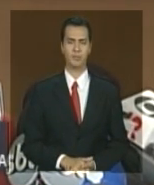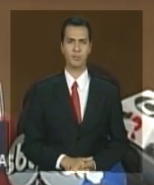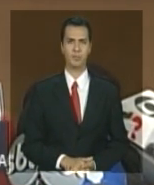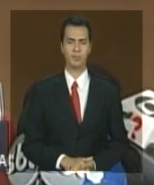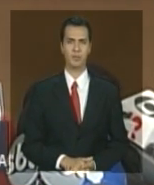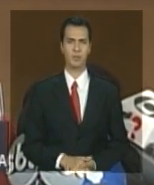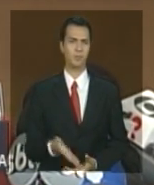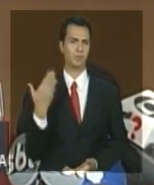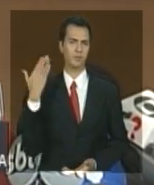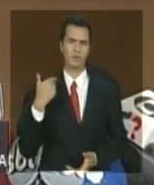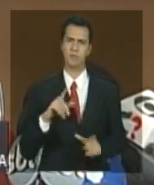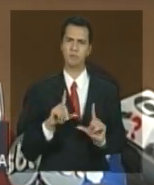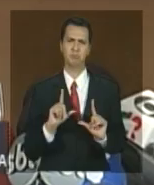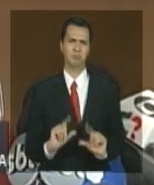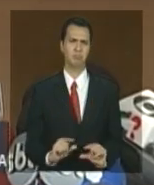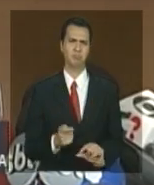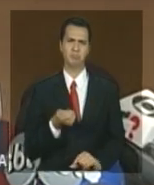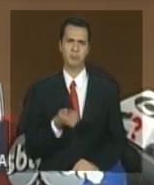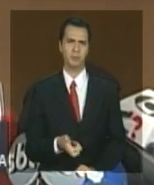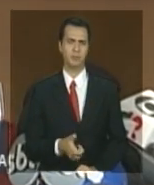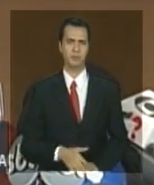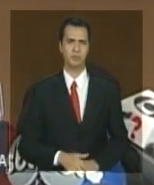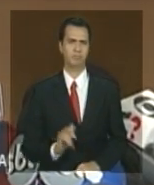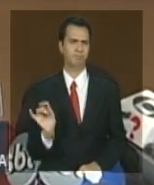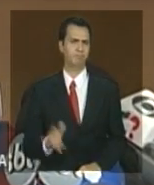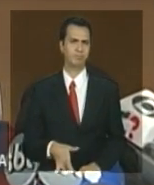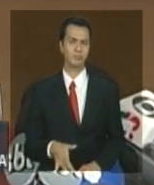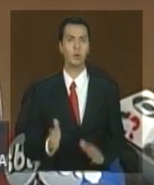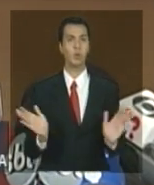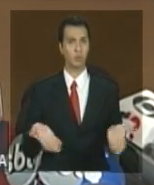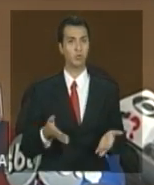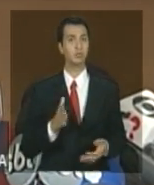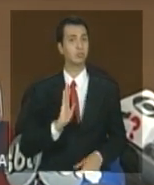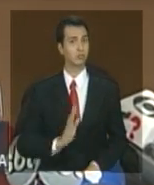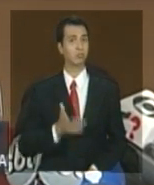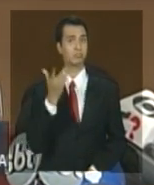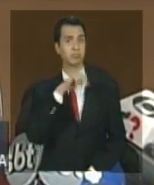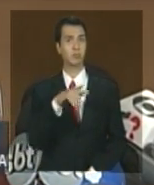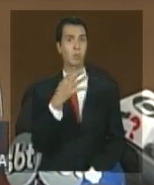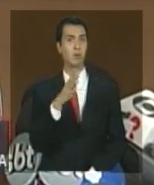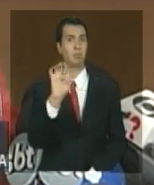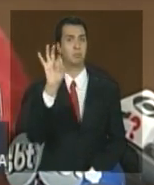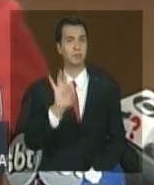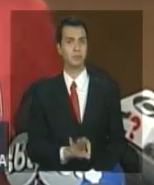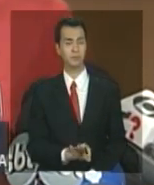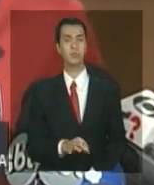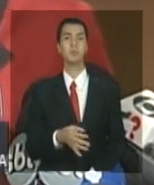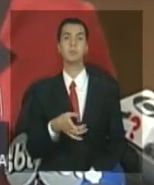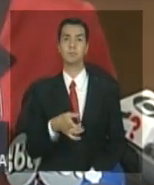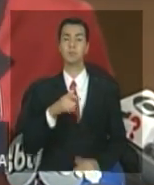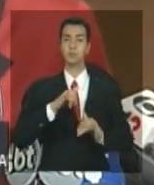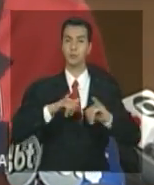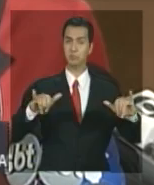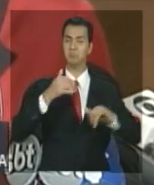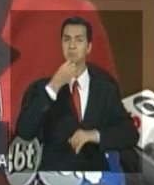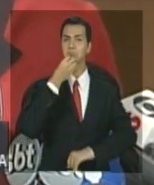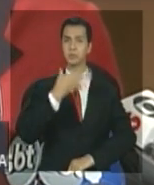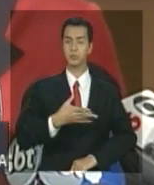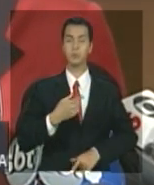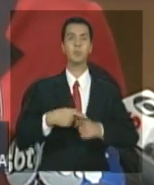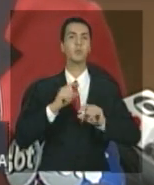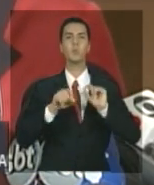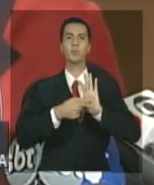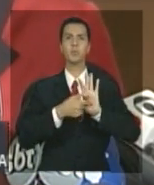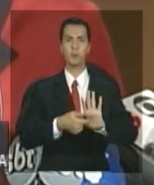muito pequeno, muito insignificante. Hoje já é 40%. Então essa é uma boa notícia que mostra que ambas as